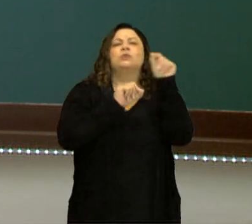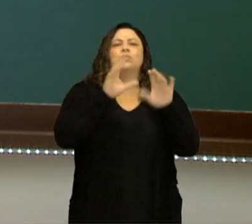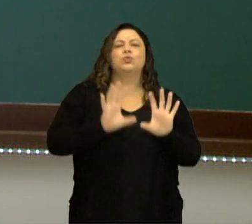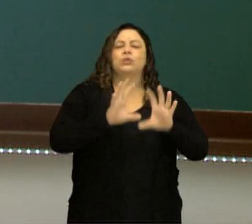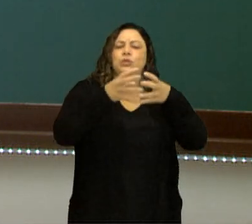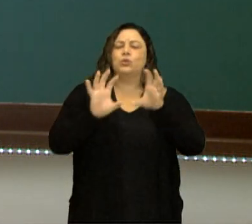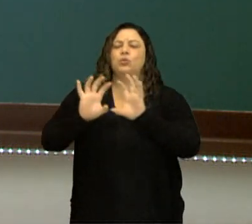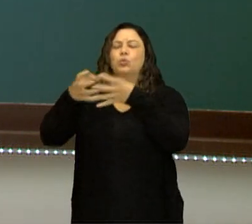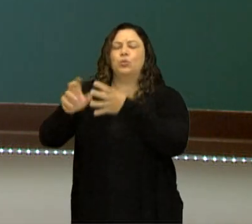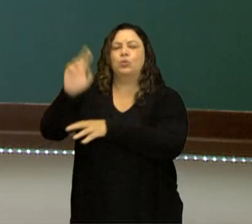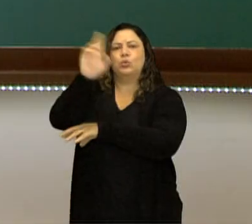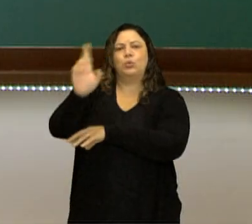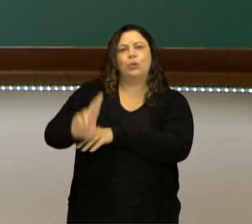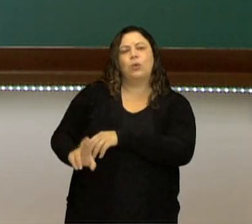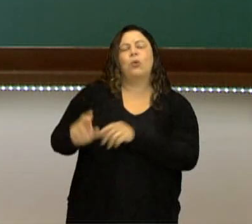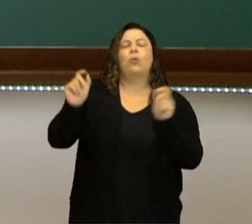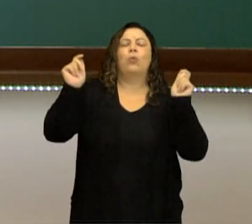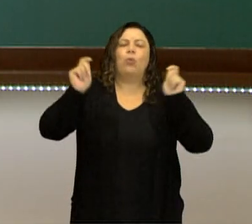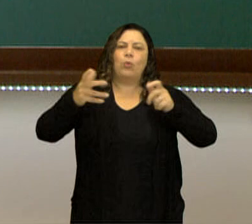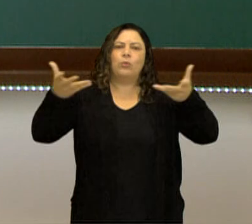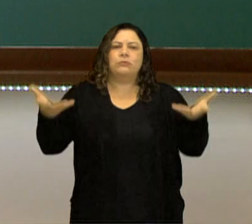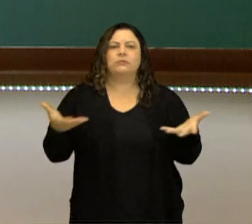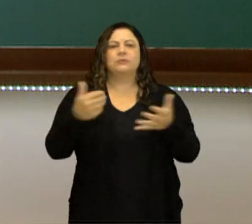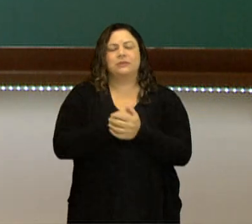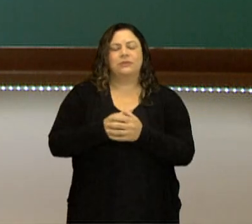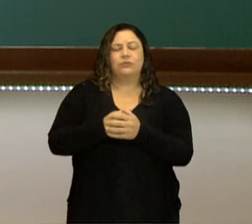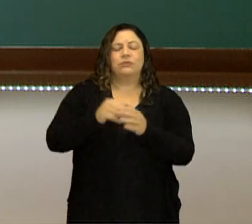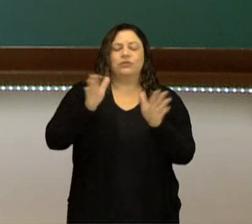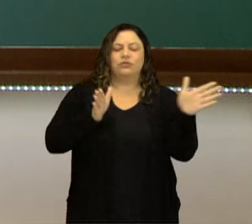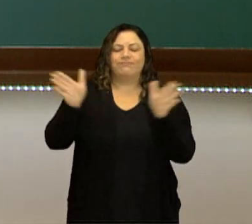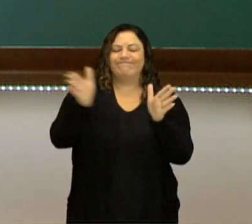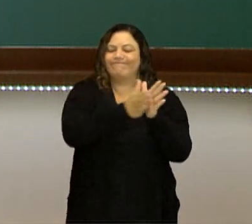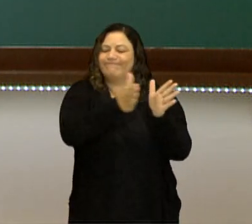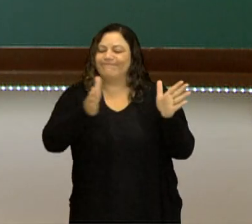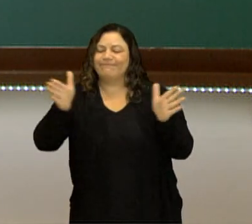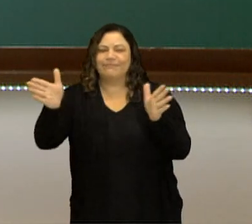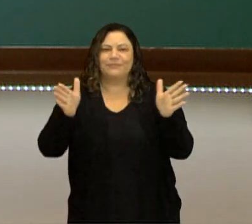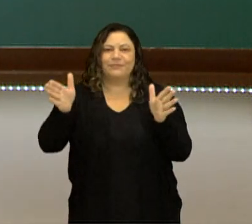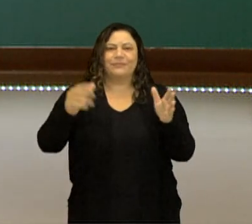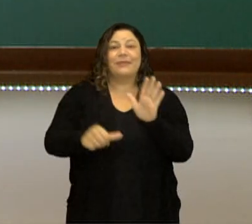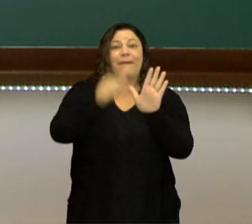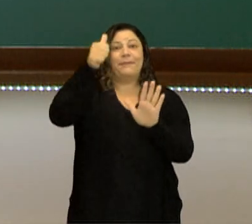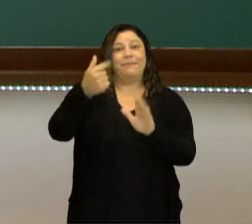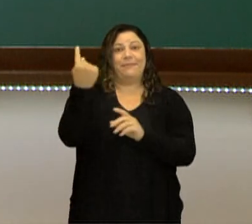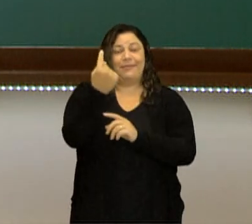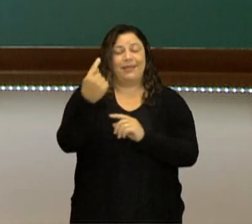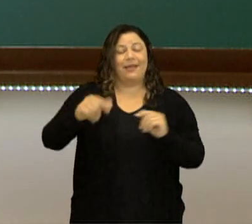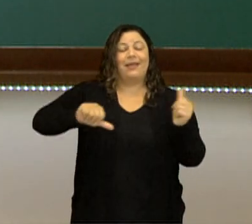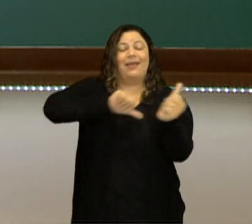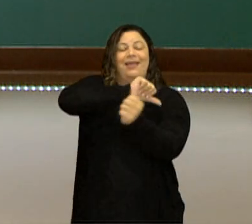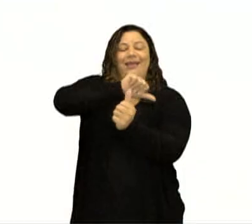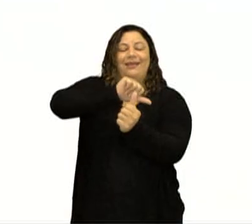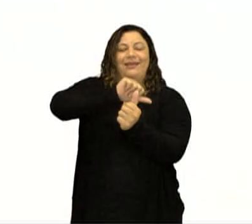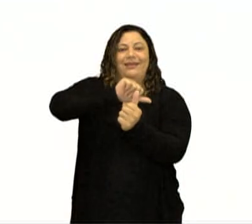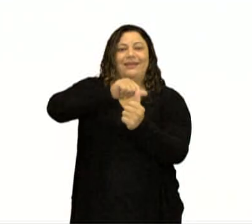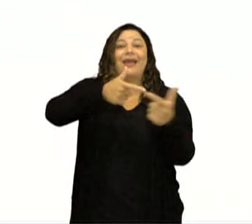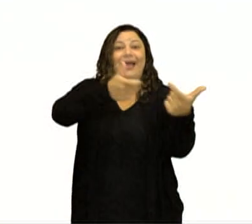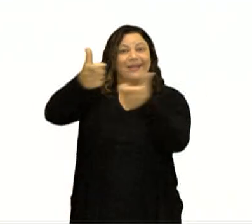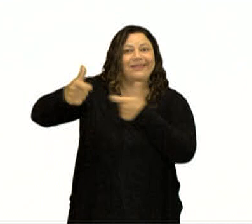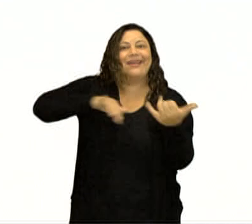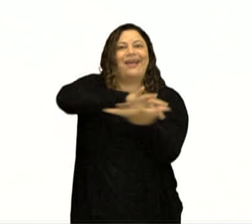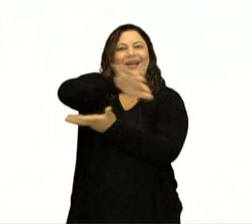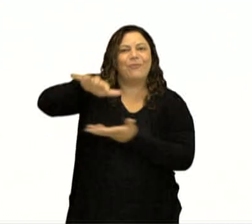a Rússia estava durante a Primeira Guerra Mundial? Bom, na Primeira Guerra Mundial,